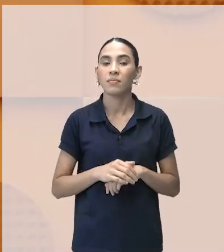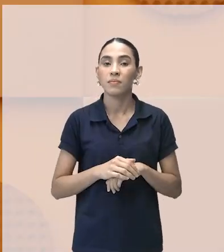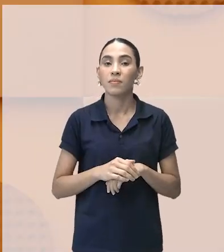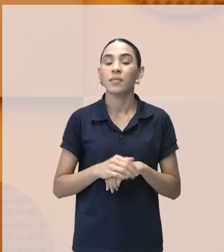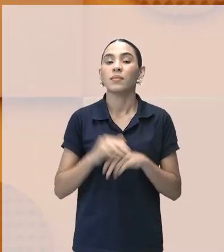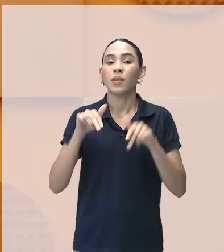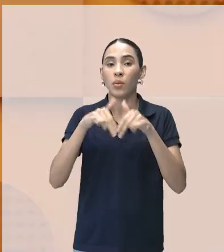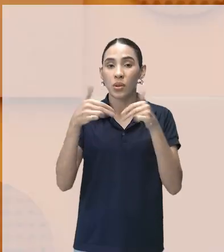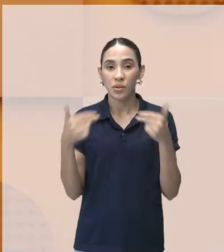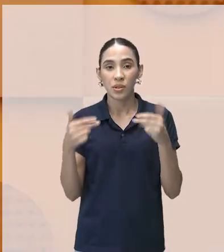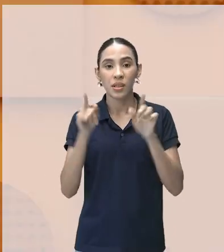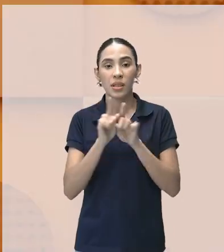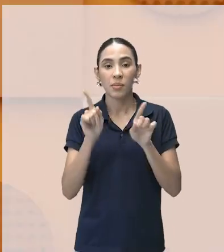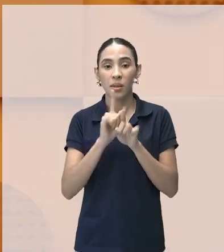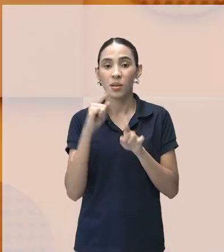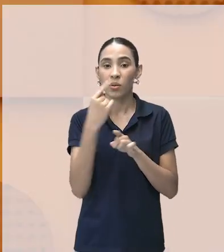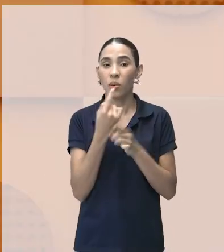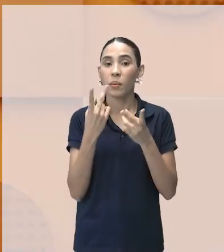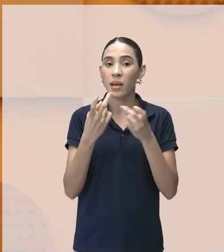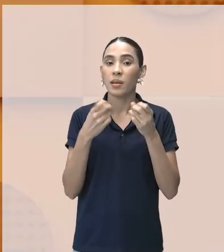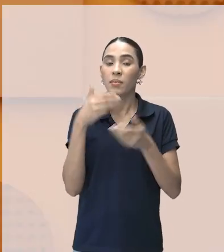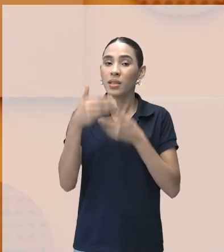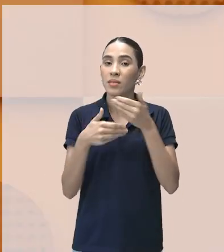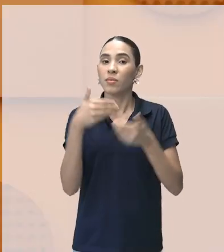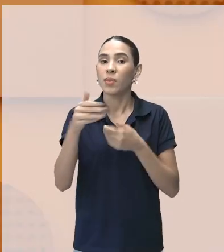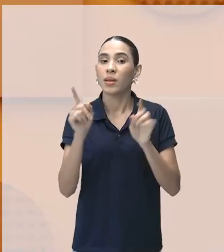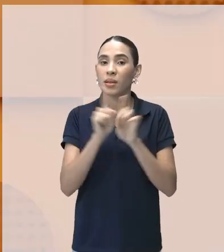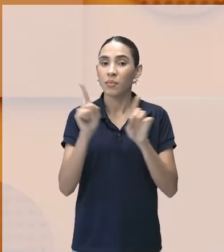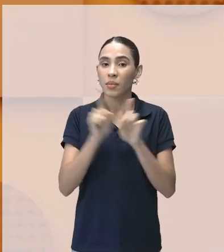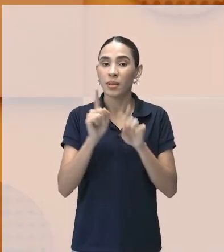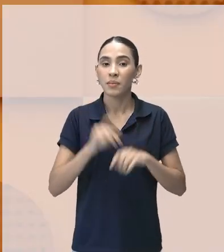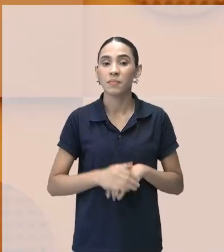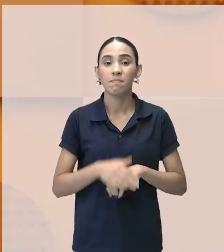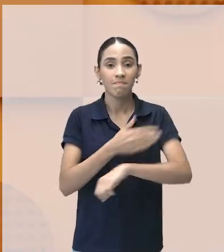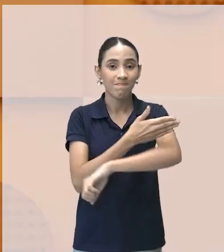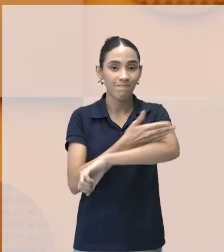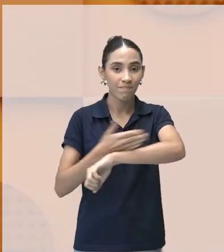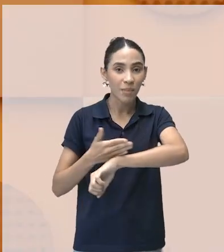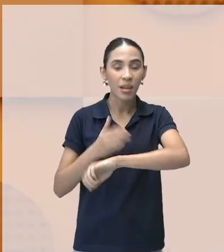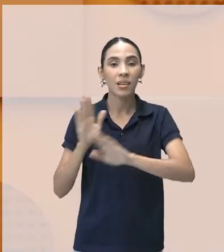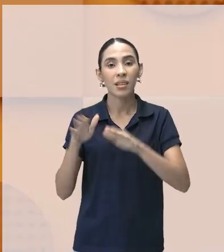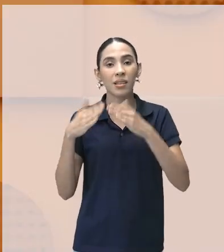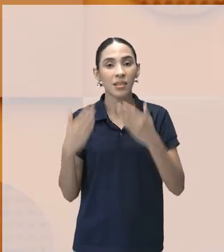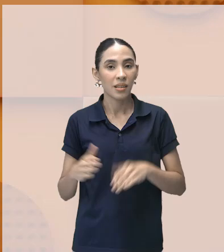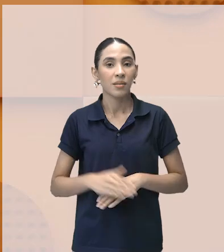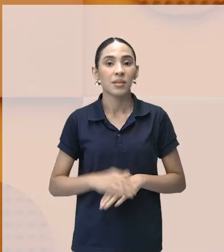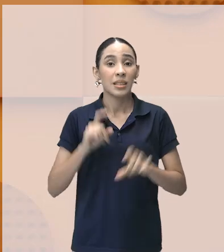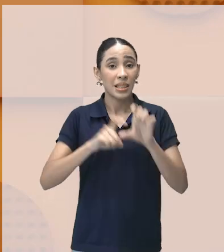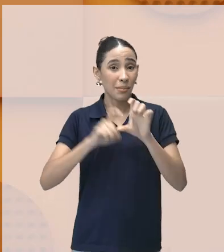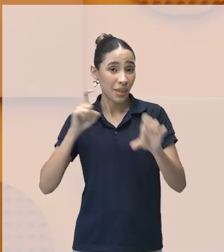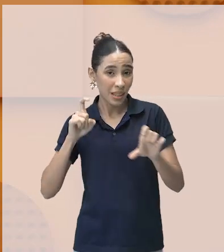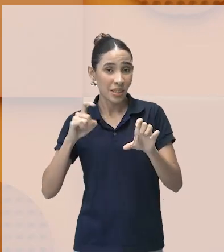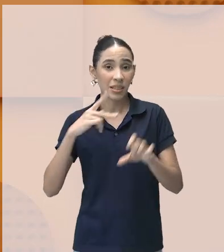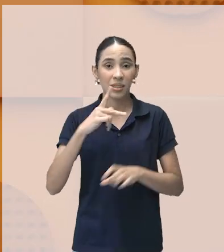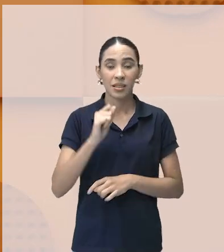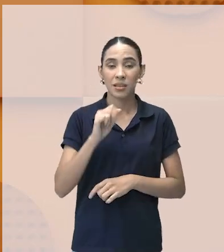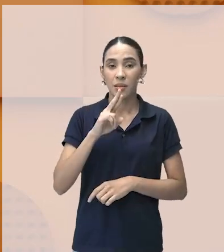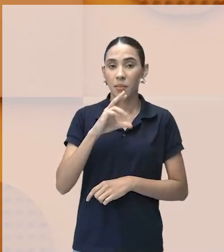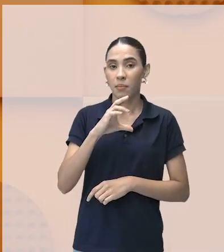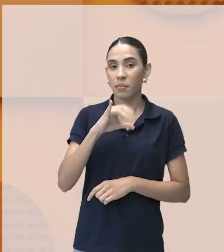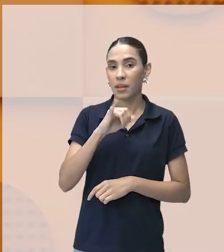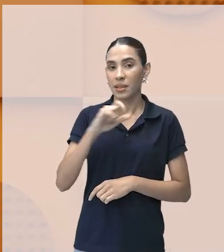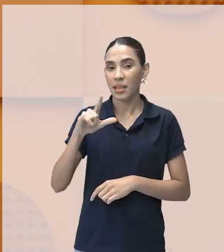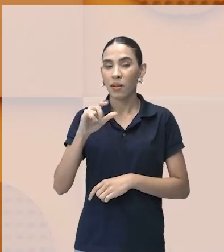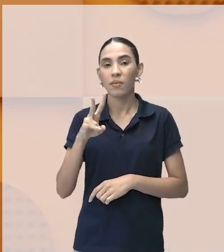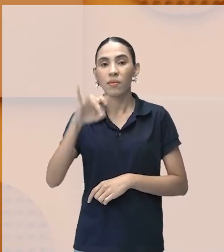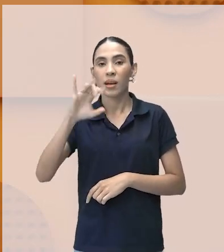raça em que a gente observa de desenvolvimento aí branca, tá? Então, essa independência parcial que vai ocorrer